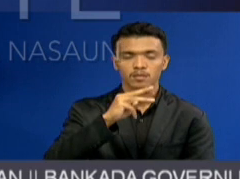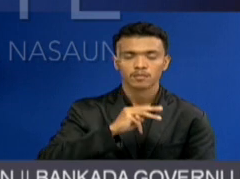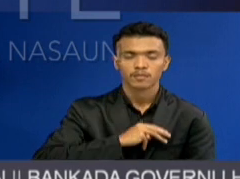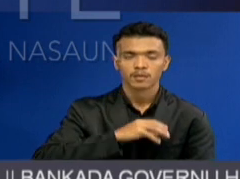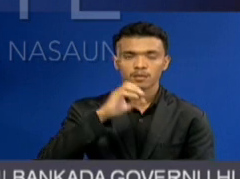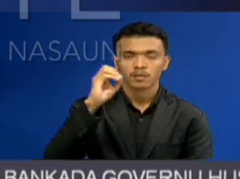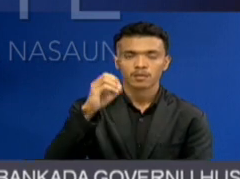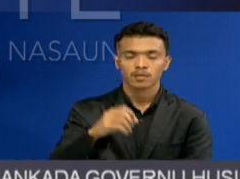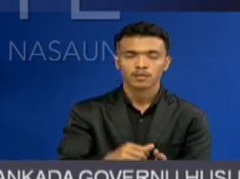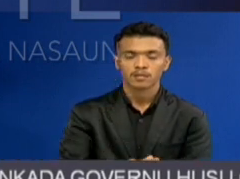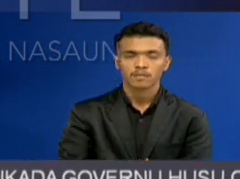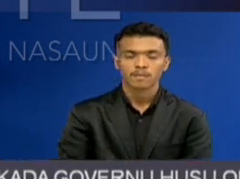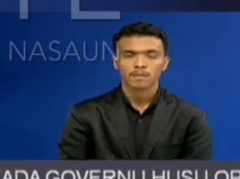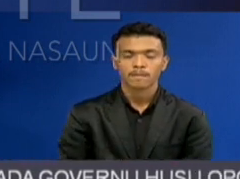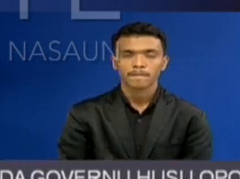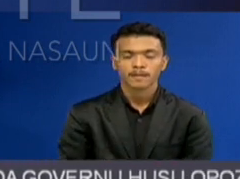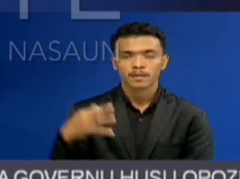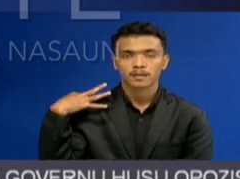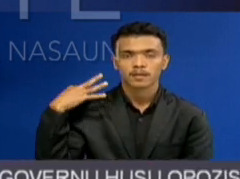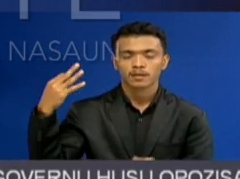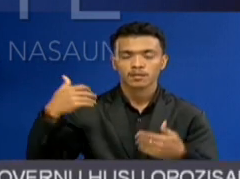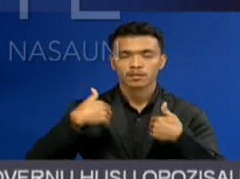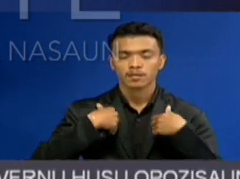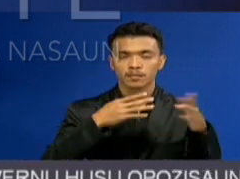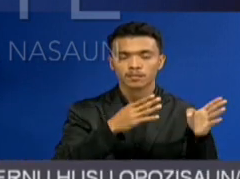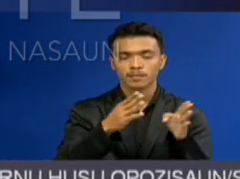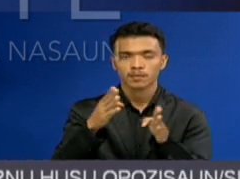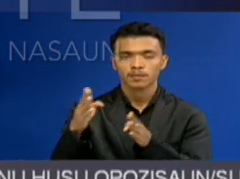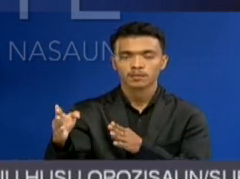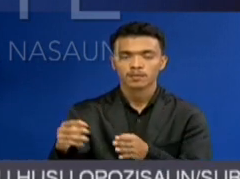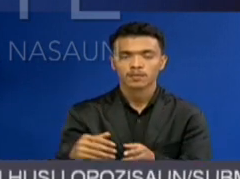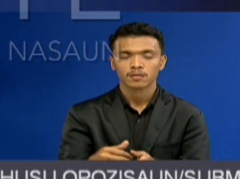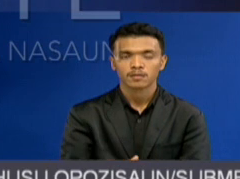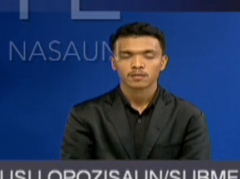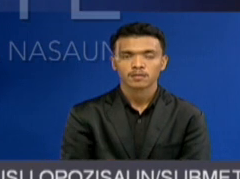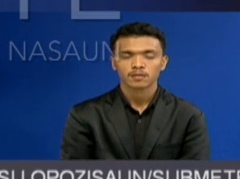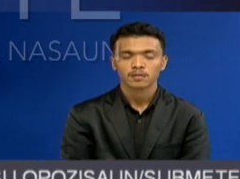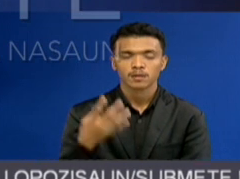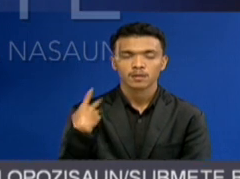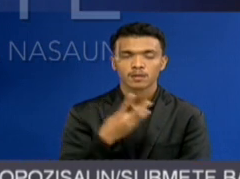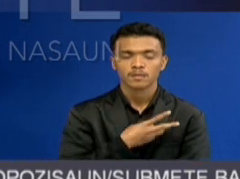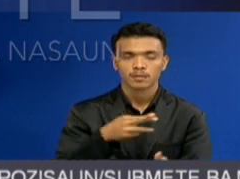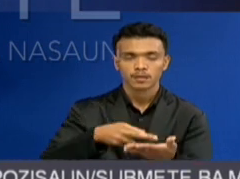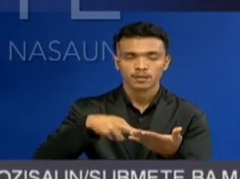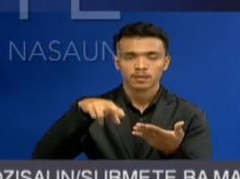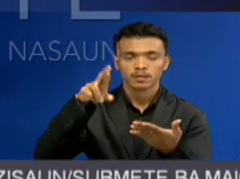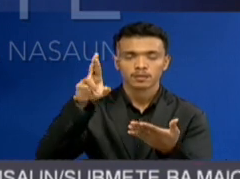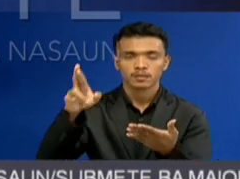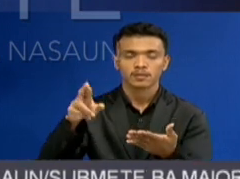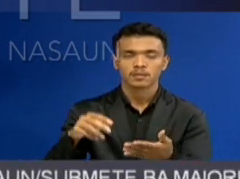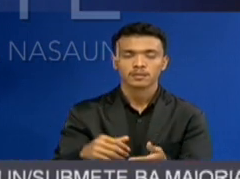não me identifica, maka iha ona preparativo feto ser nebe, maka ami identifica ona. Ami a lista ona, iha ona